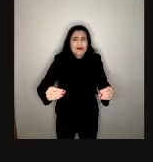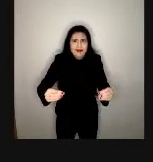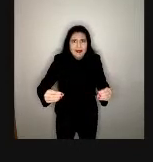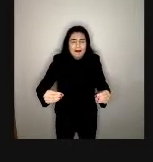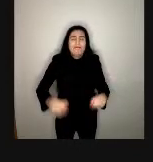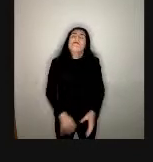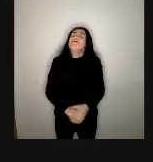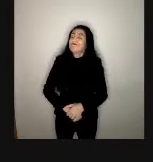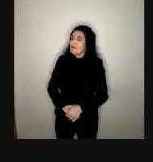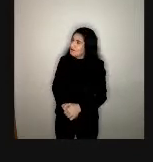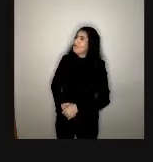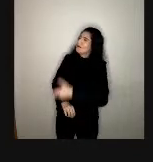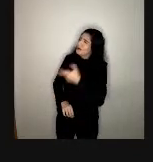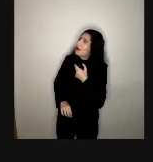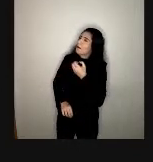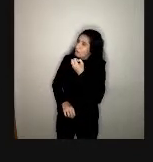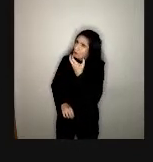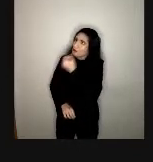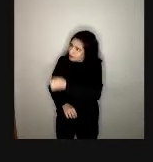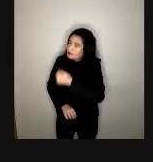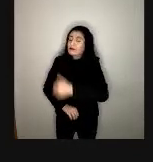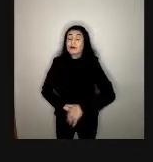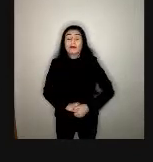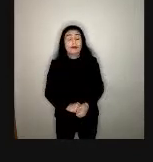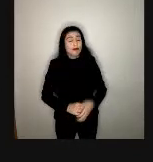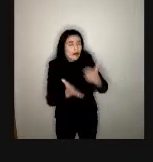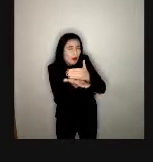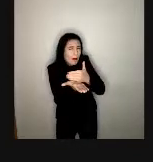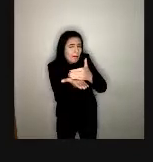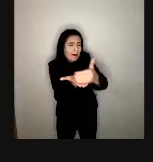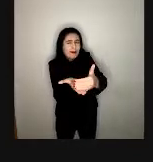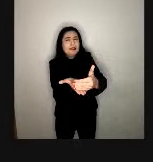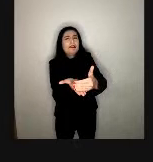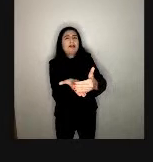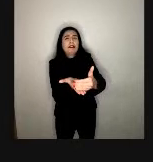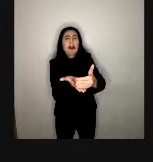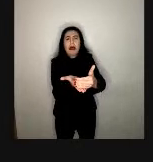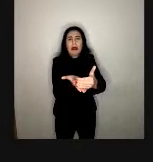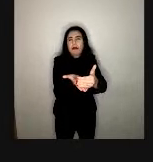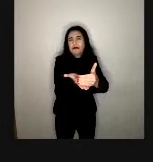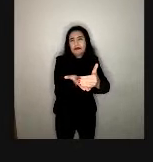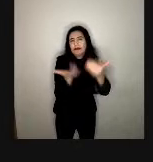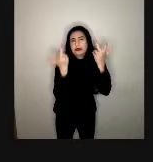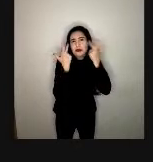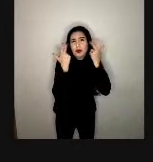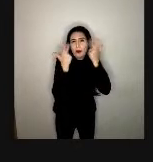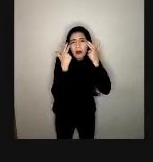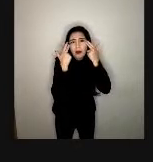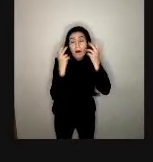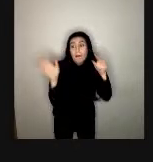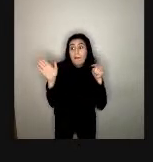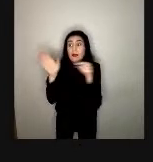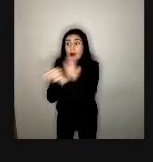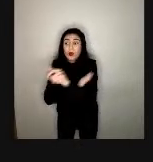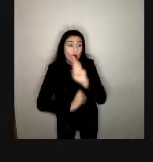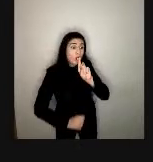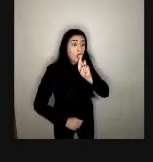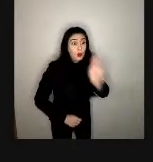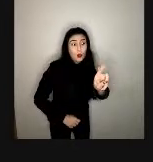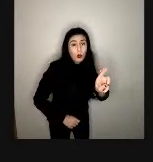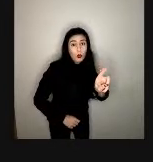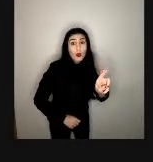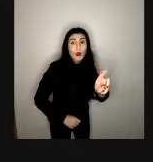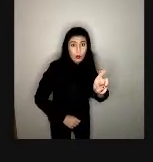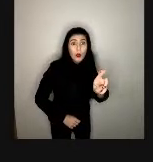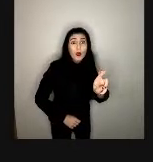a gente começou num jeito meio tradicional, em que eu fazia a entrevista e passava um resumo do que